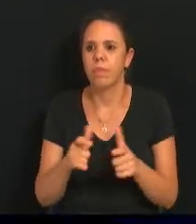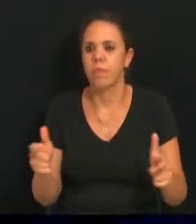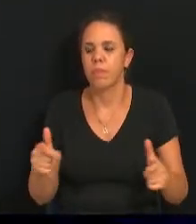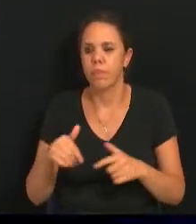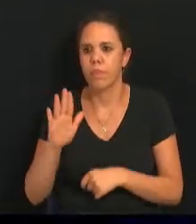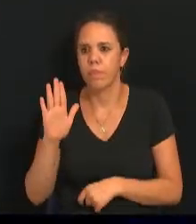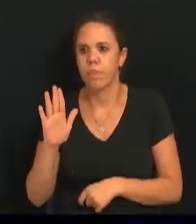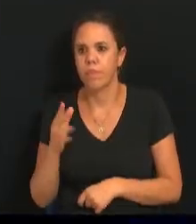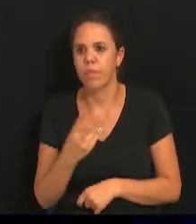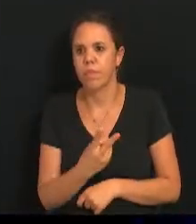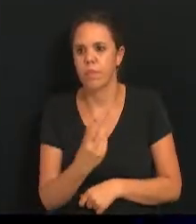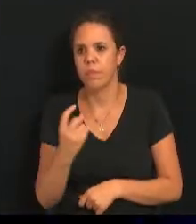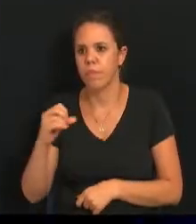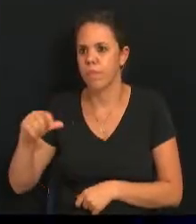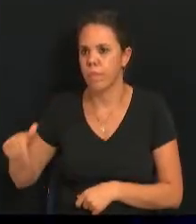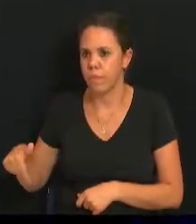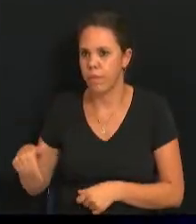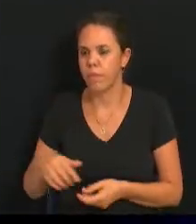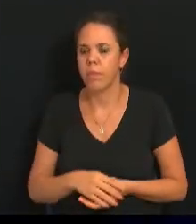em 2017,